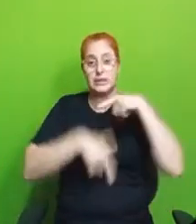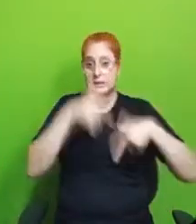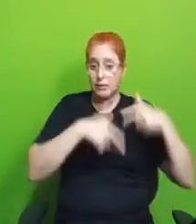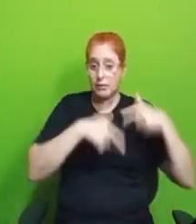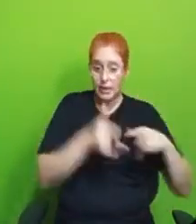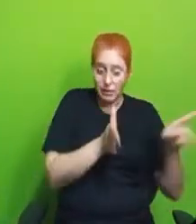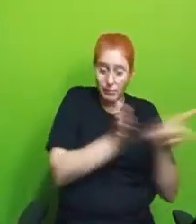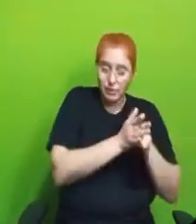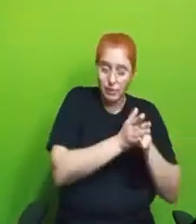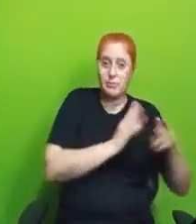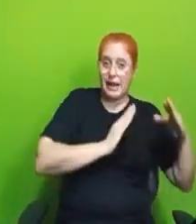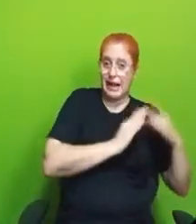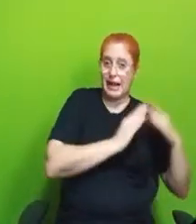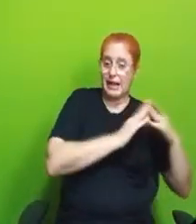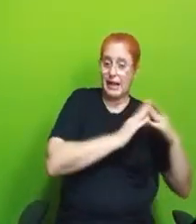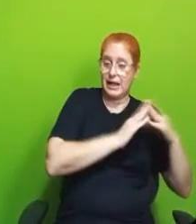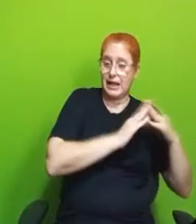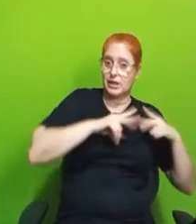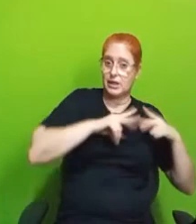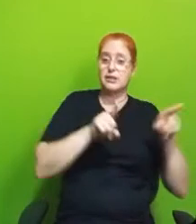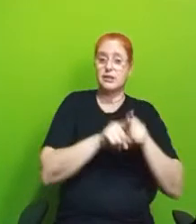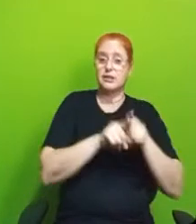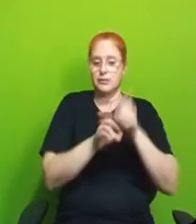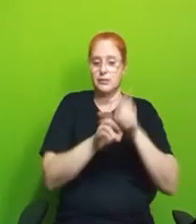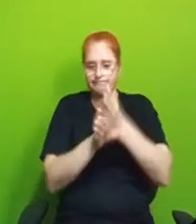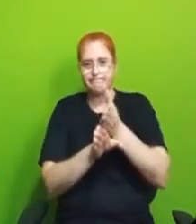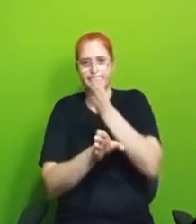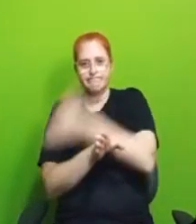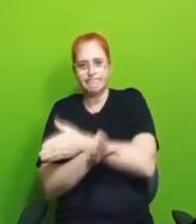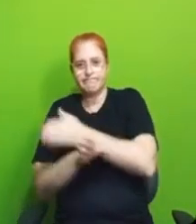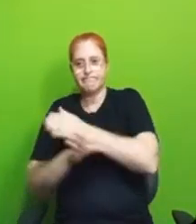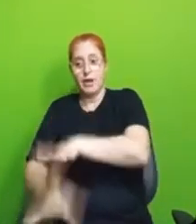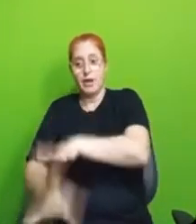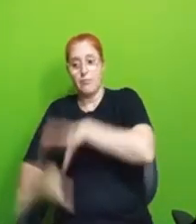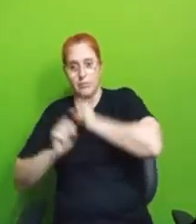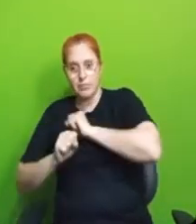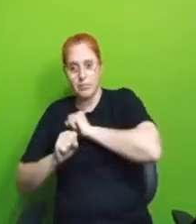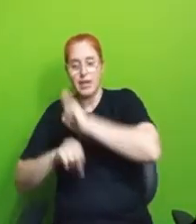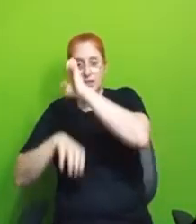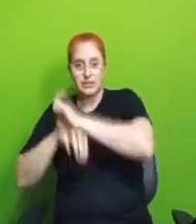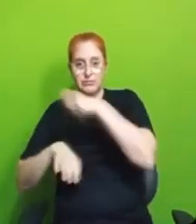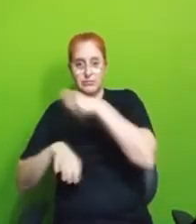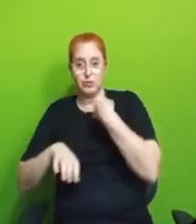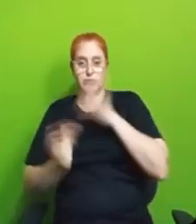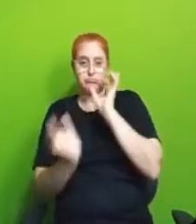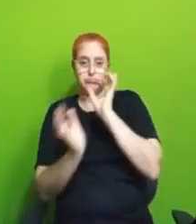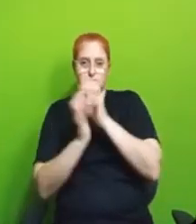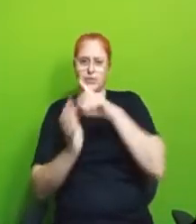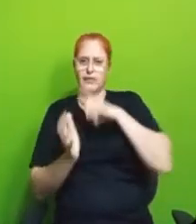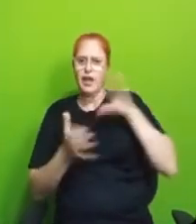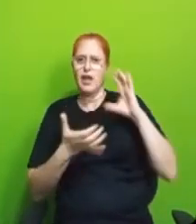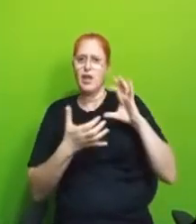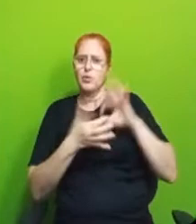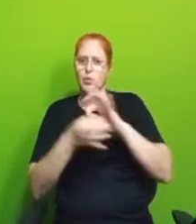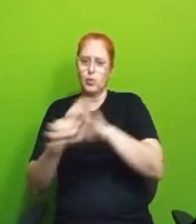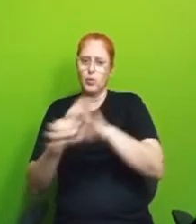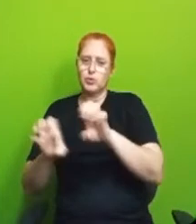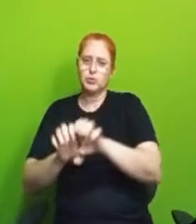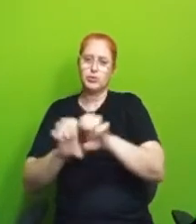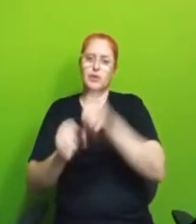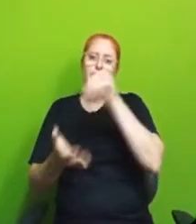aquele trabalho que é apropriado pelo Estado. Então, por exemplo, aqui em Recife, para quem não é daqui, a gente tem um contexto estrutural de falta de